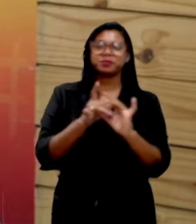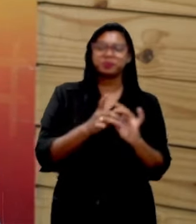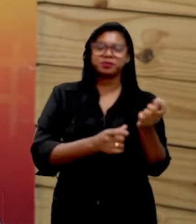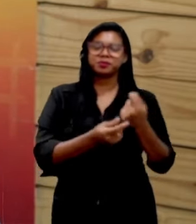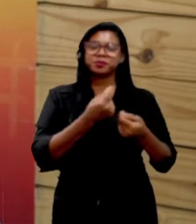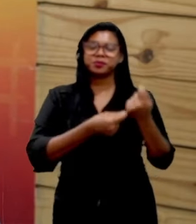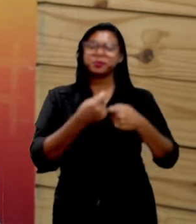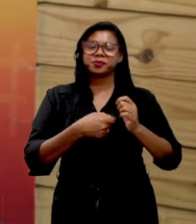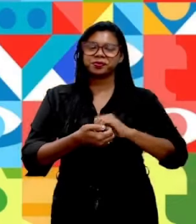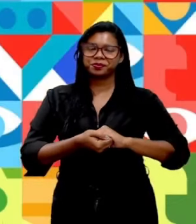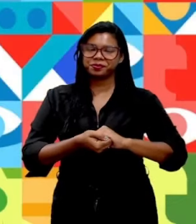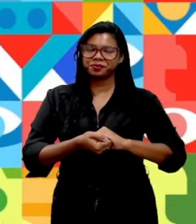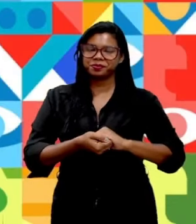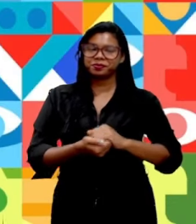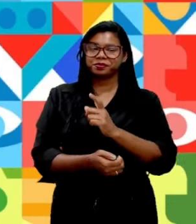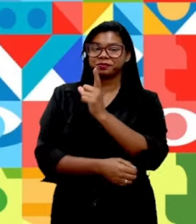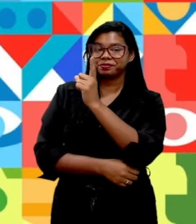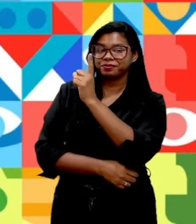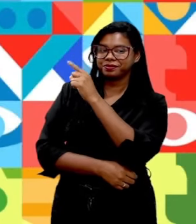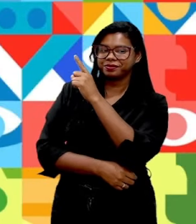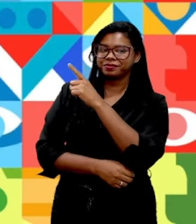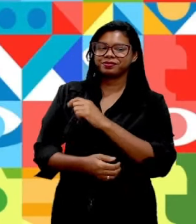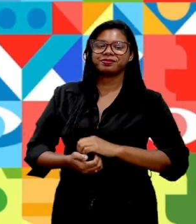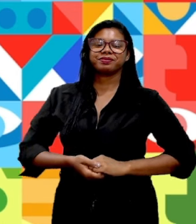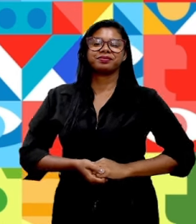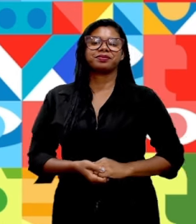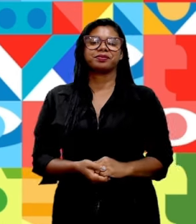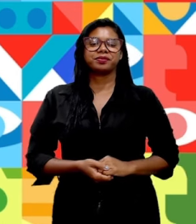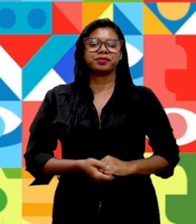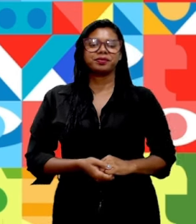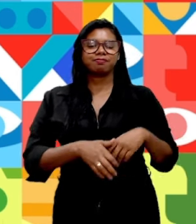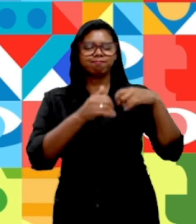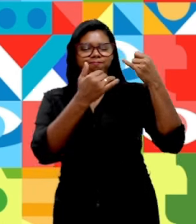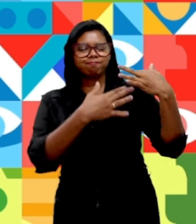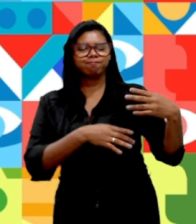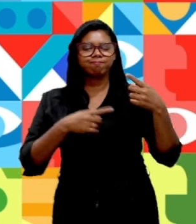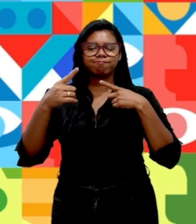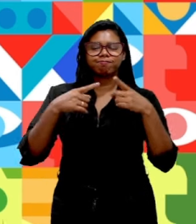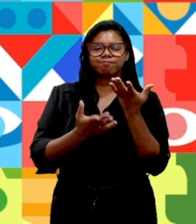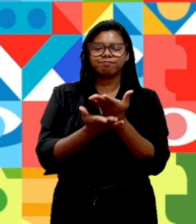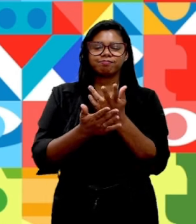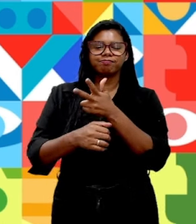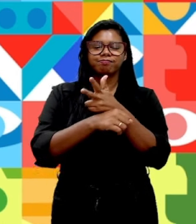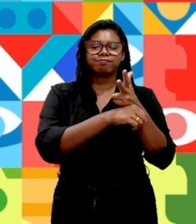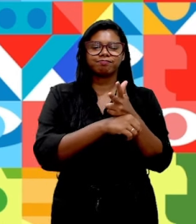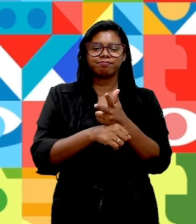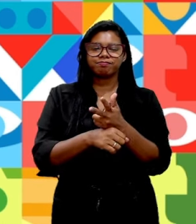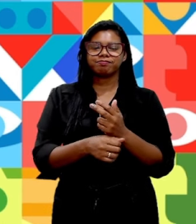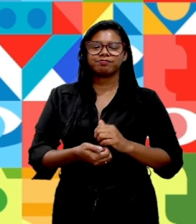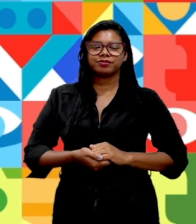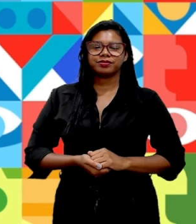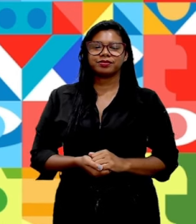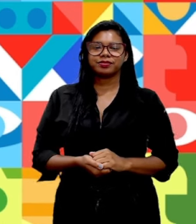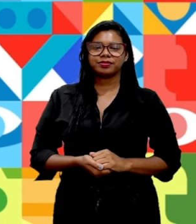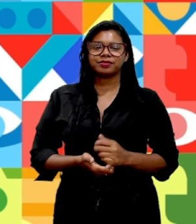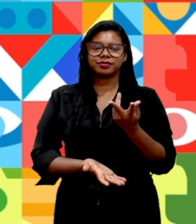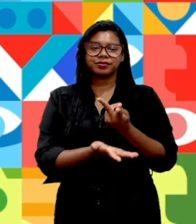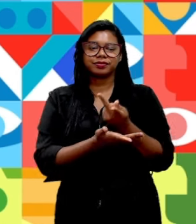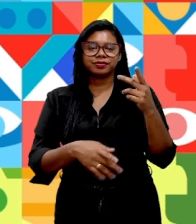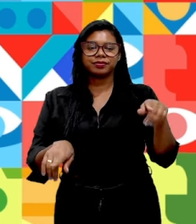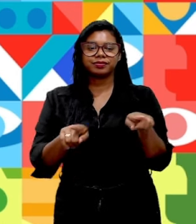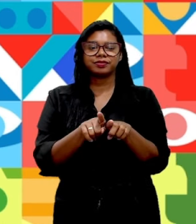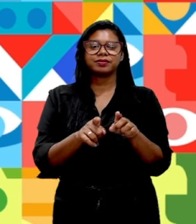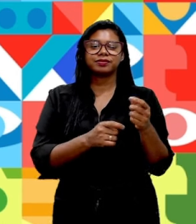negócio. E o que é que nós iremos abordar nesta videoaula de hoje? A realidade pessoal